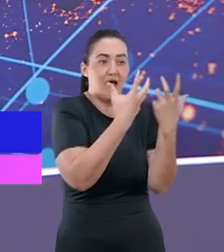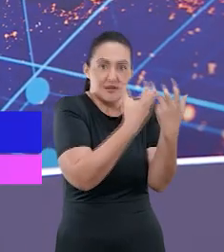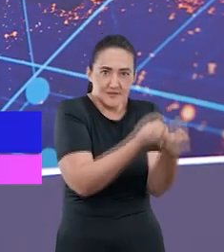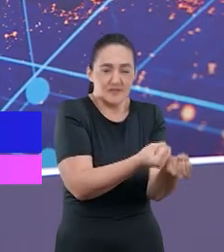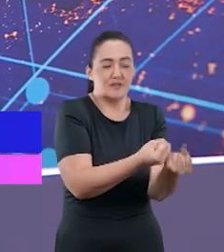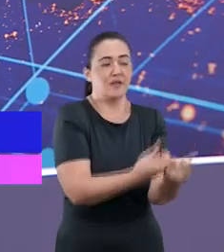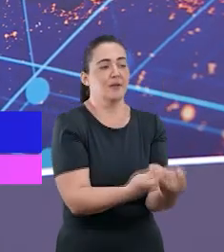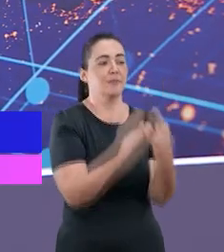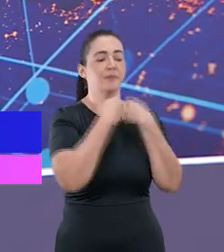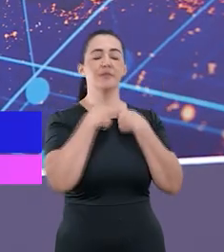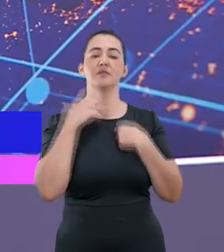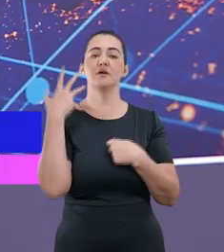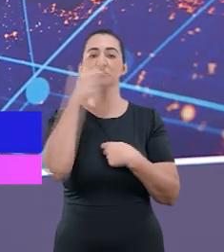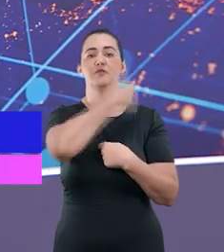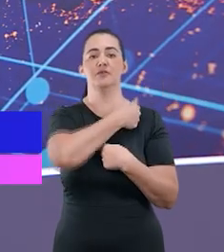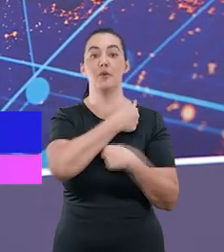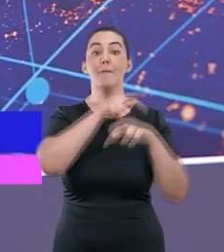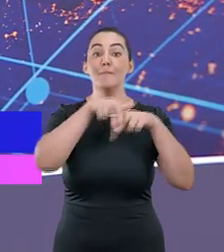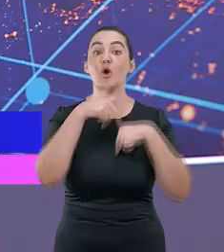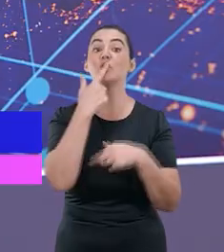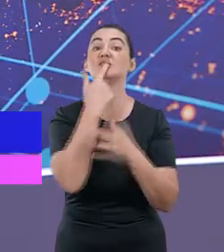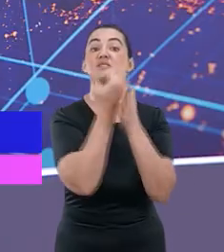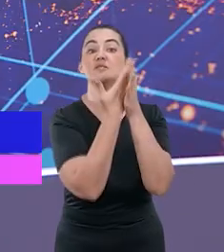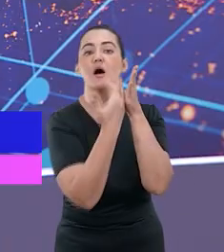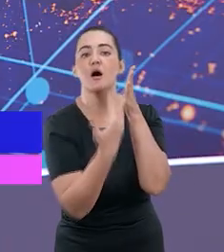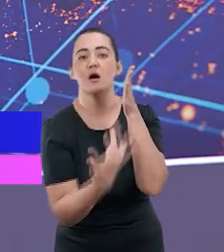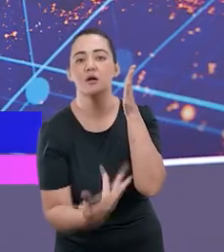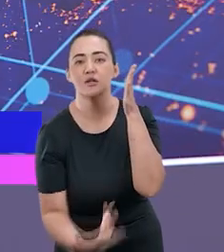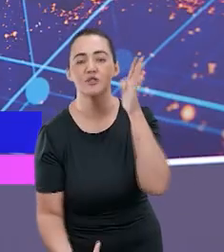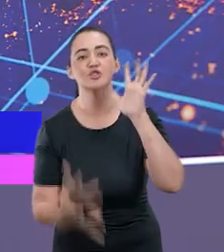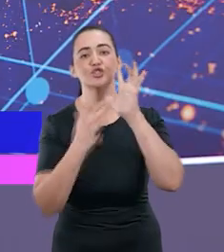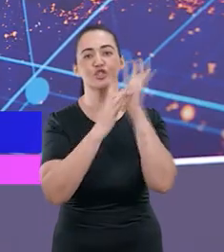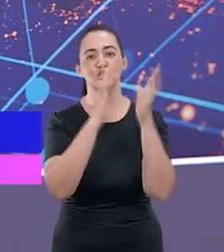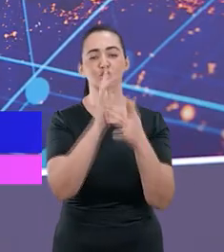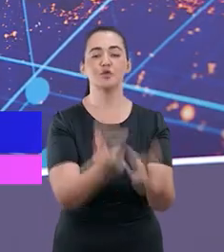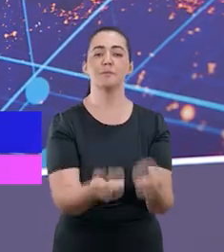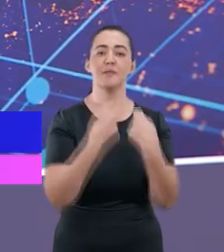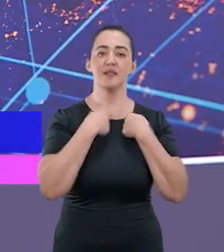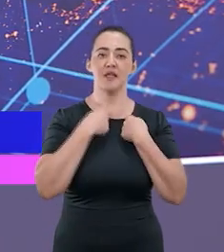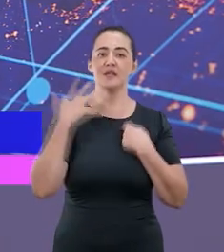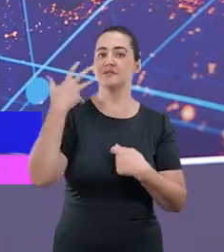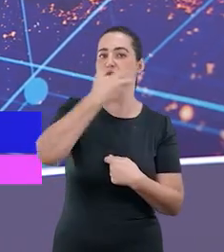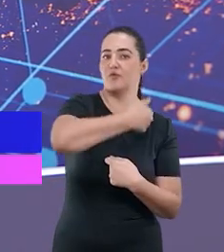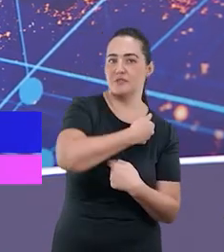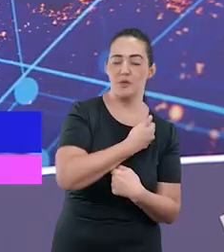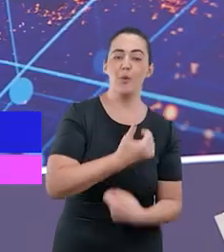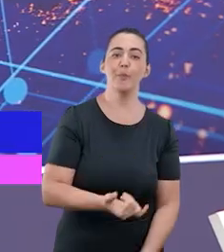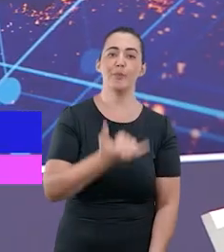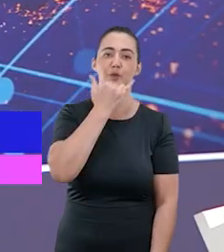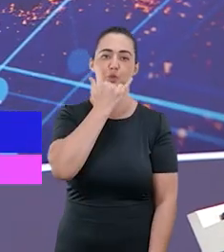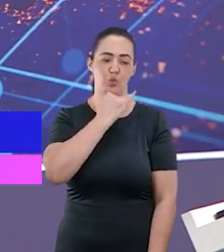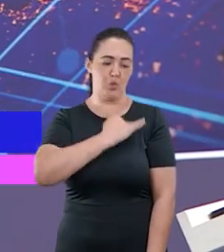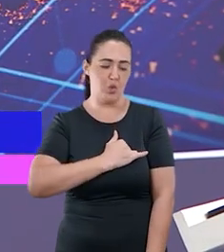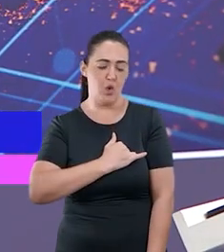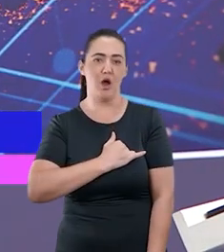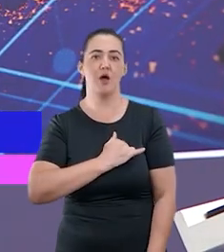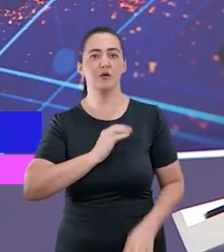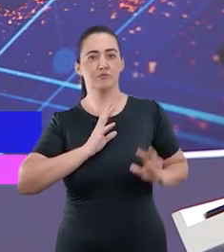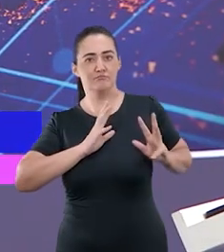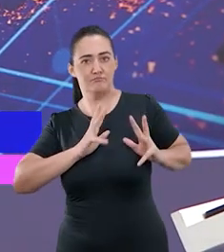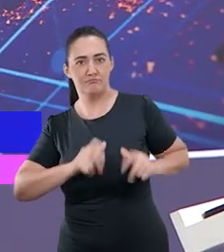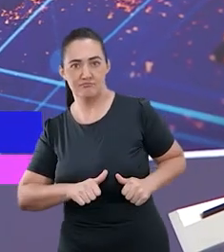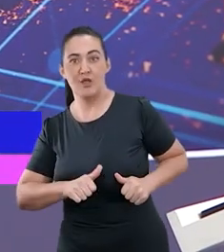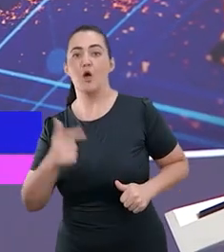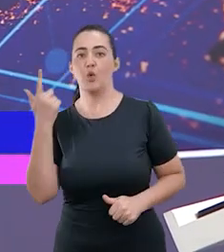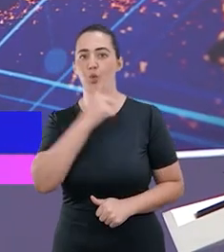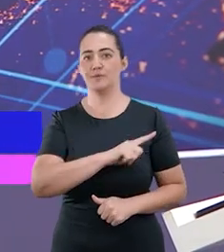morte, este sangue derramado, é que pode perdoar os seus pecados e te dar salvação e eternidade. Então